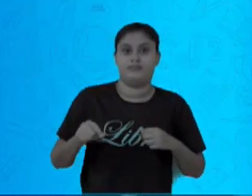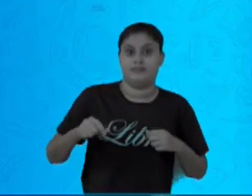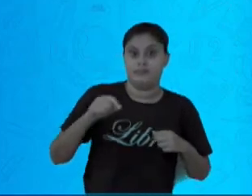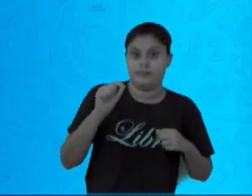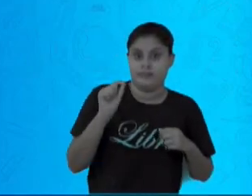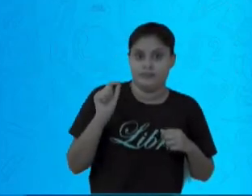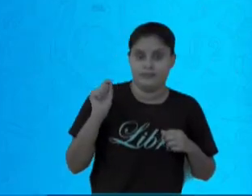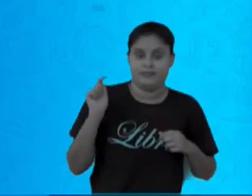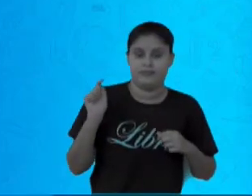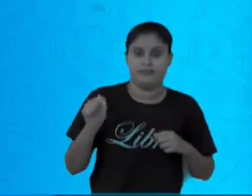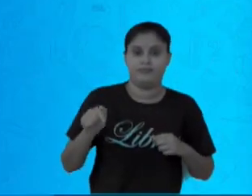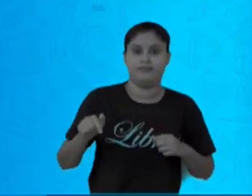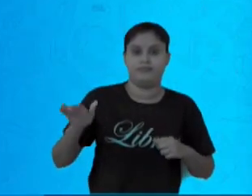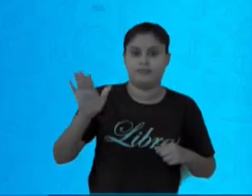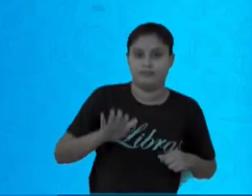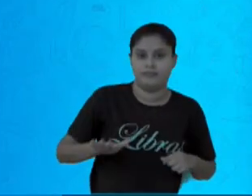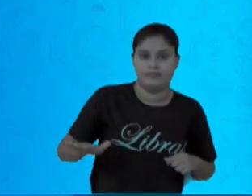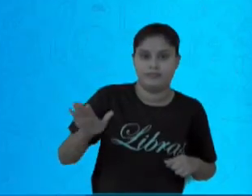urbana.